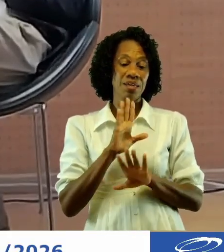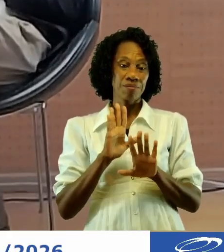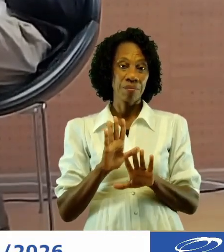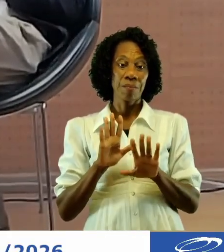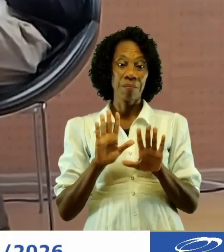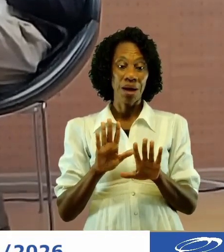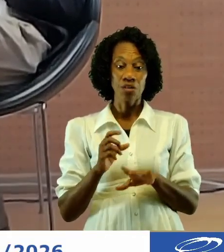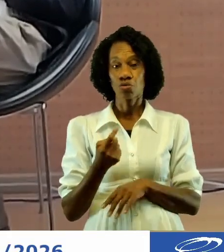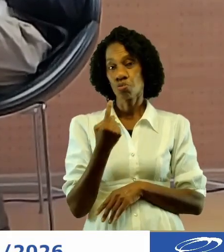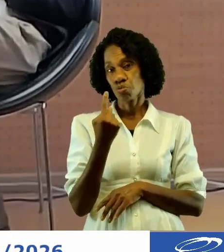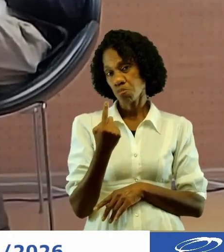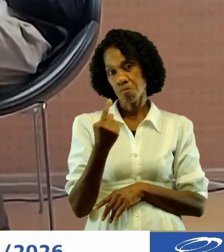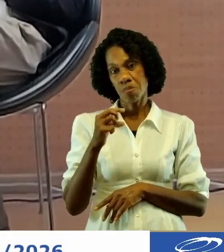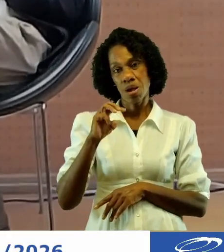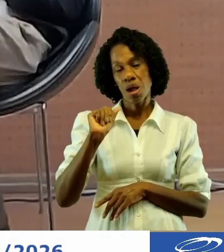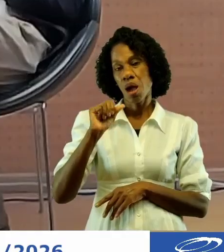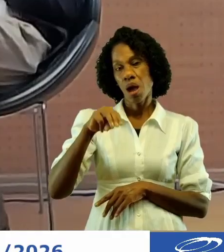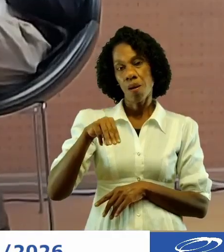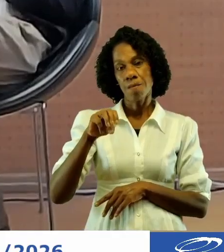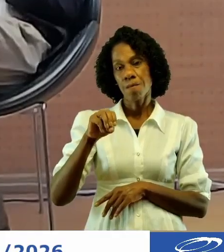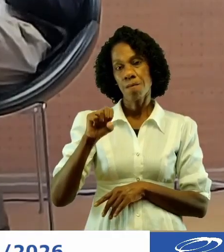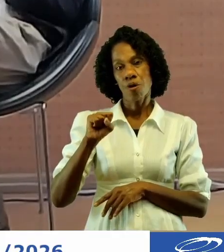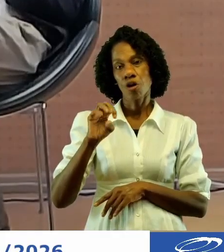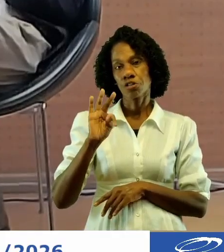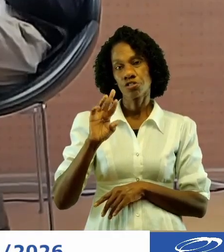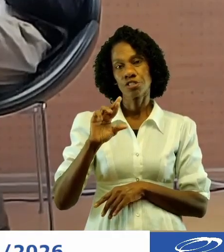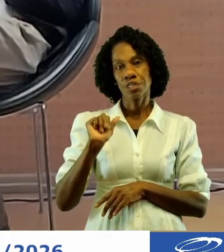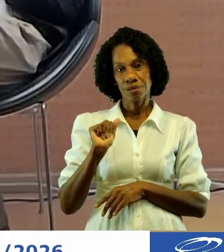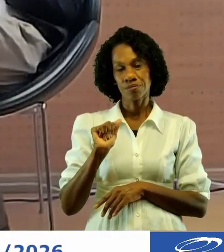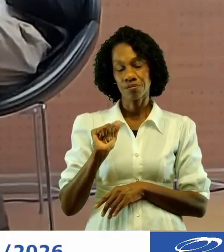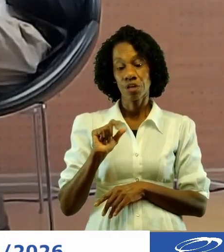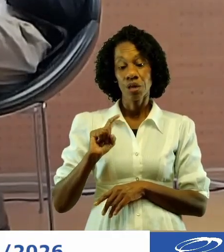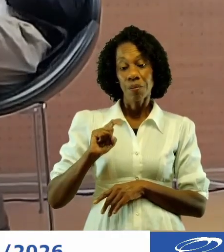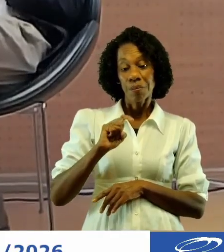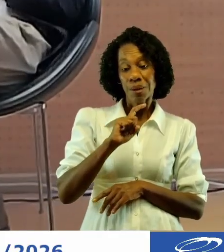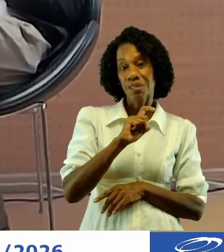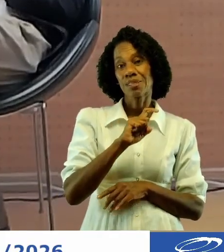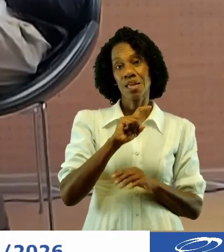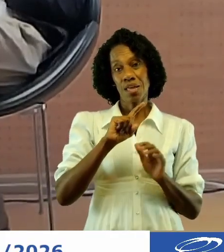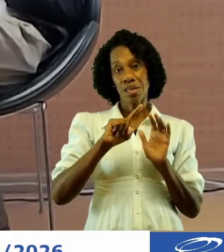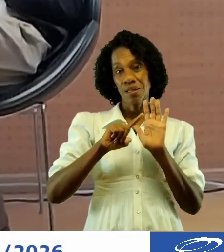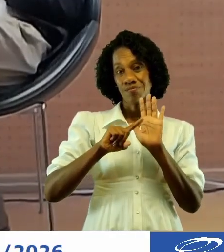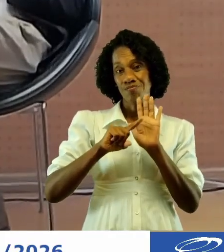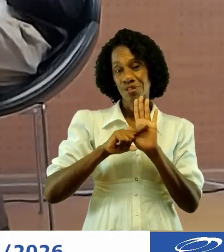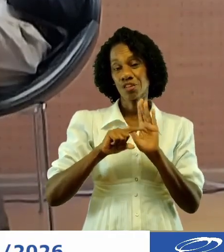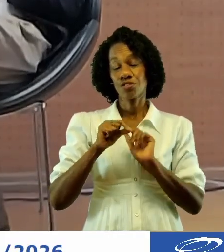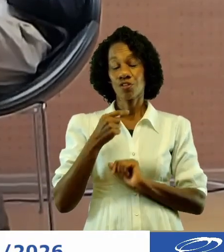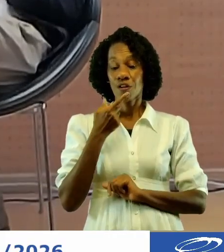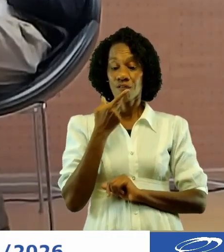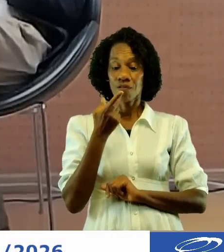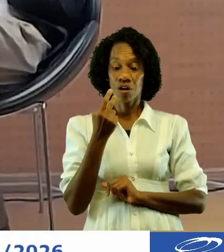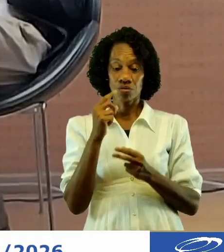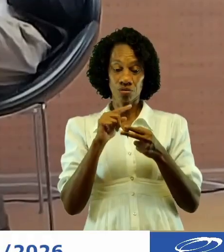uma amostra de tecido profundo, por exemplo, e cresce Staphylococcus coagulase negativo, e aí eu faço duas considerações.